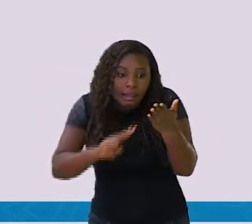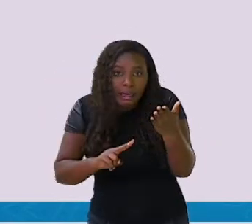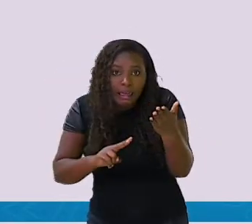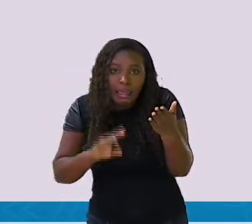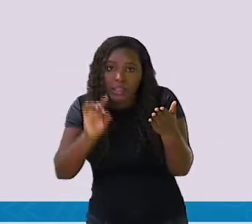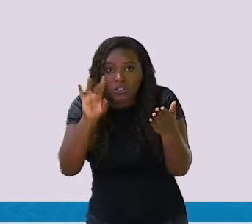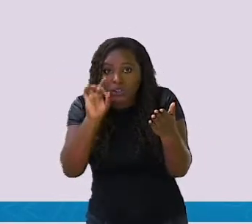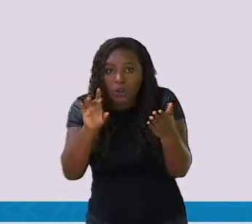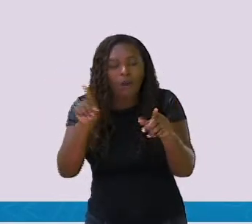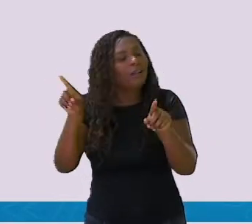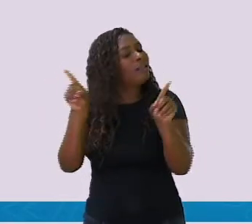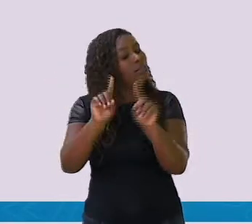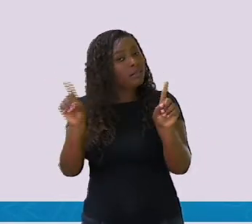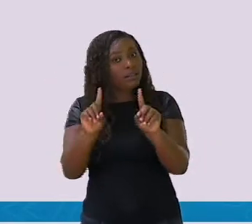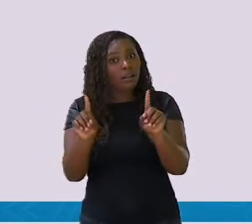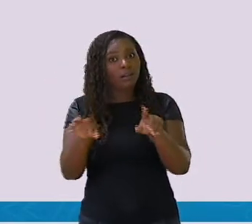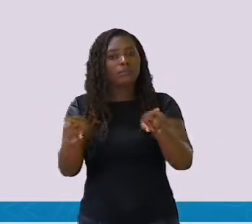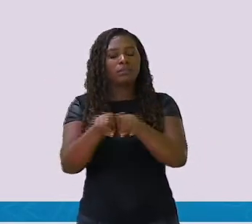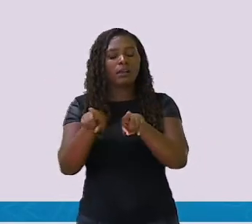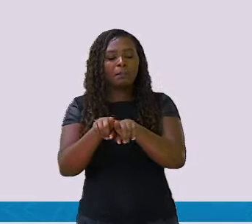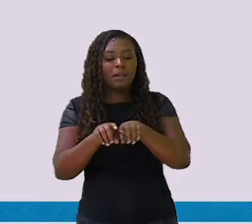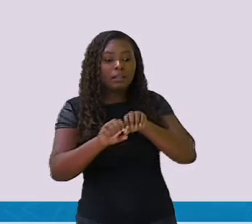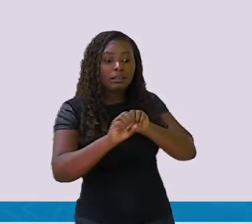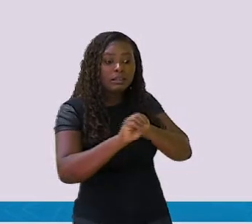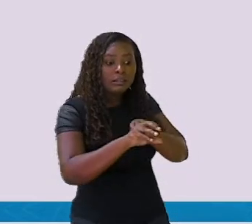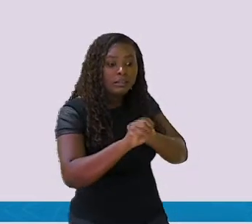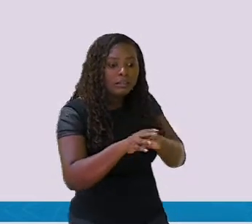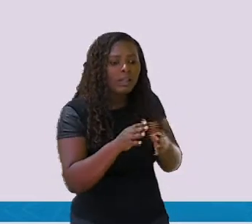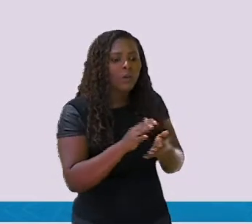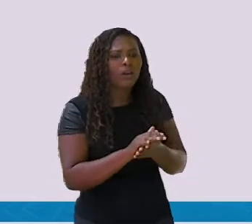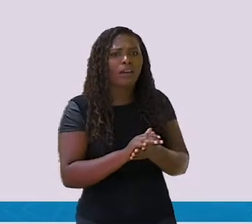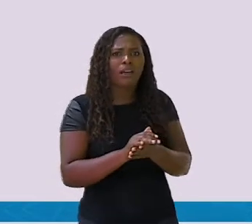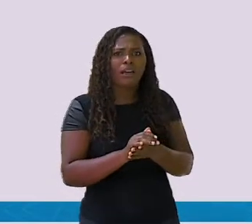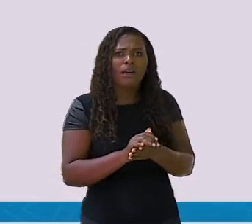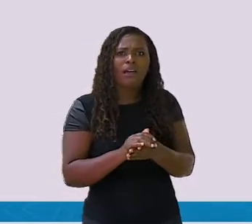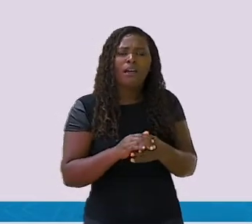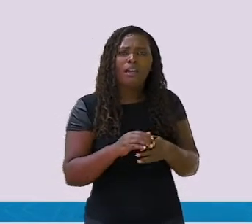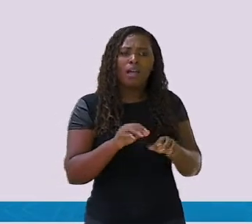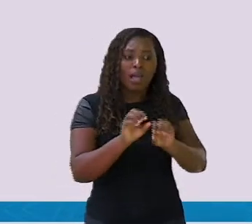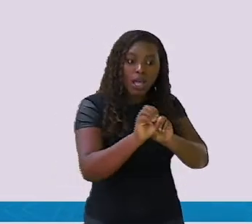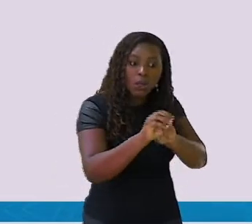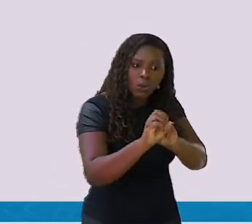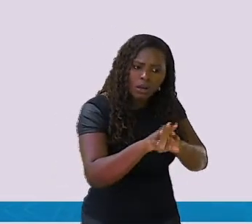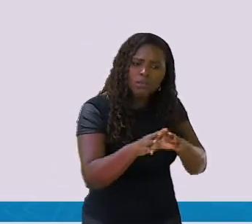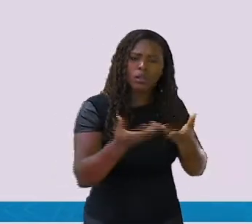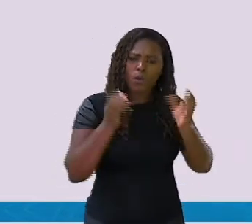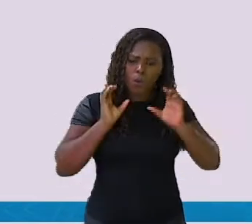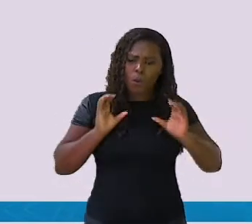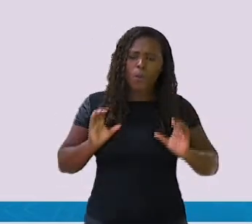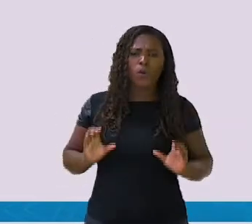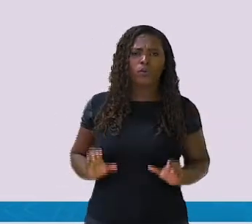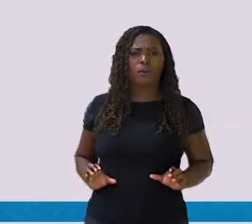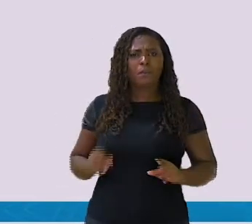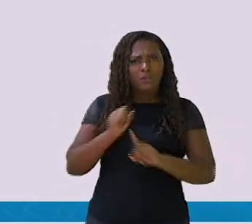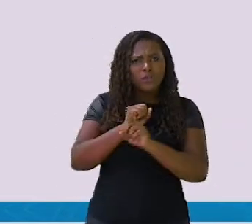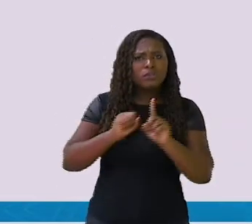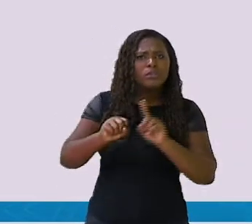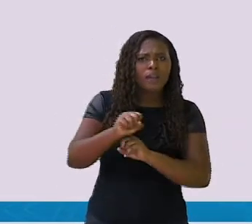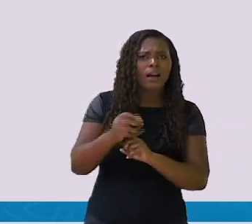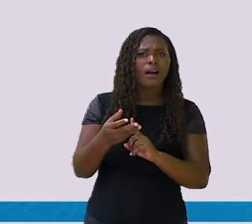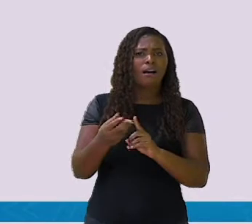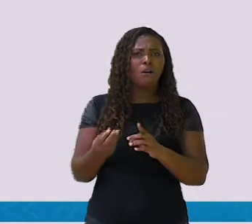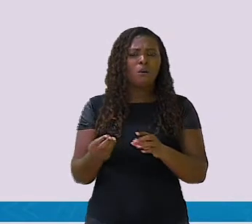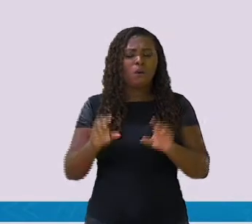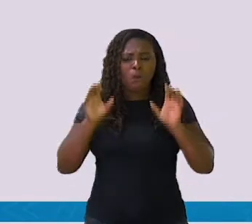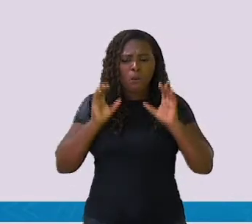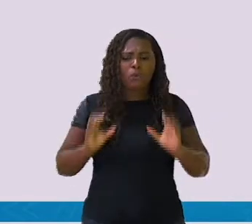esses profissionais, eles moravam nessas casas, né, dessas pessoas que tinham uma renda muito boa. Então, ainda não